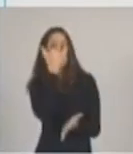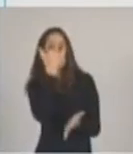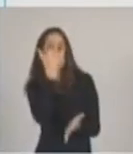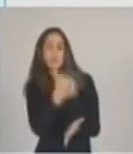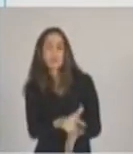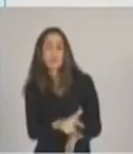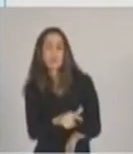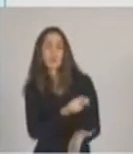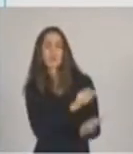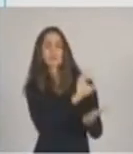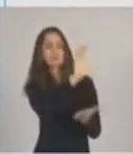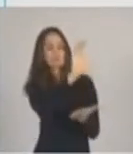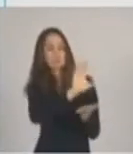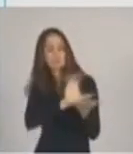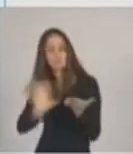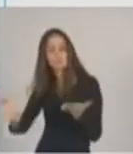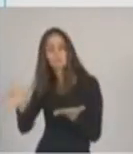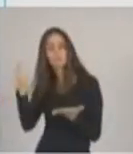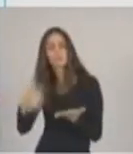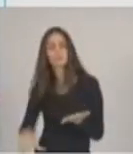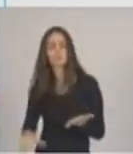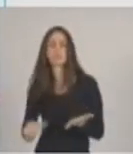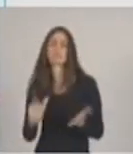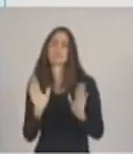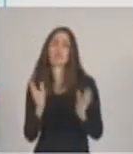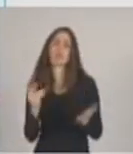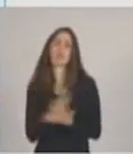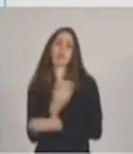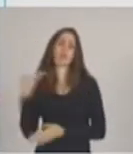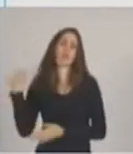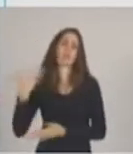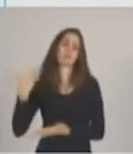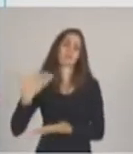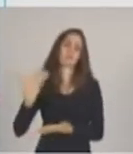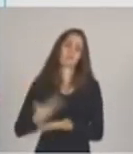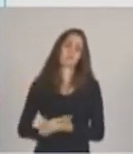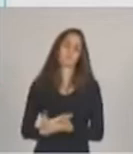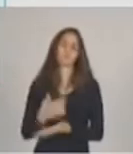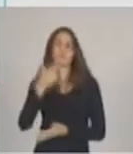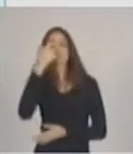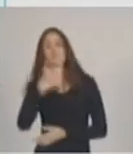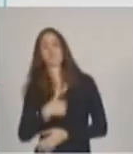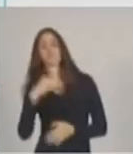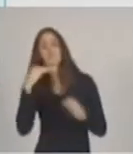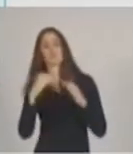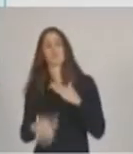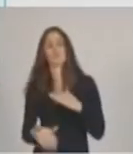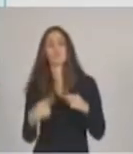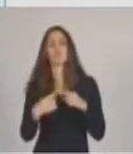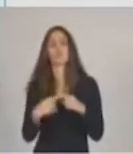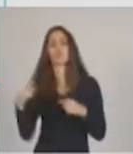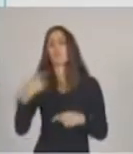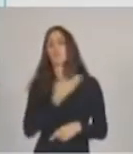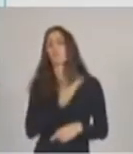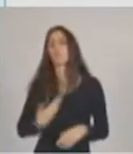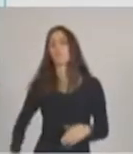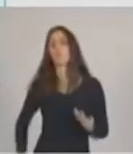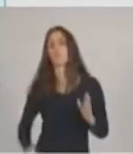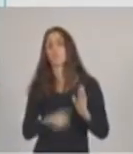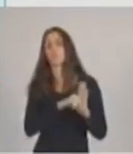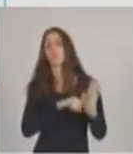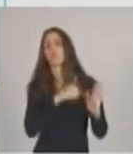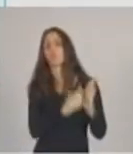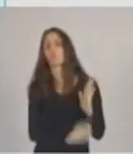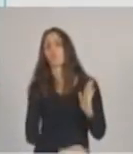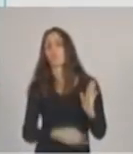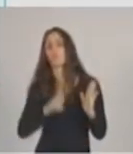Mas não vejo porquê, nenhum motivo de ter tido esse veto por parte do governo. Não consigo ver, eu acho